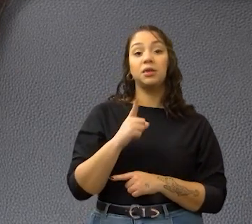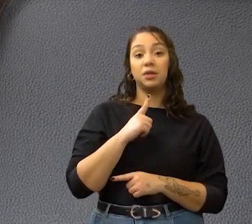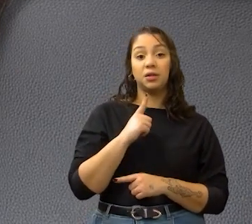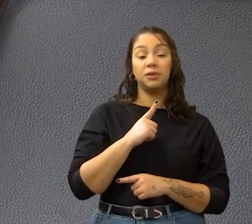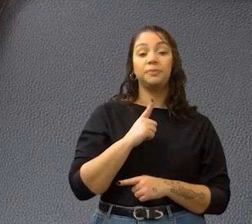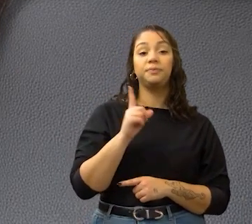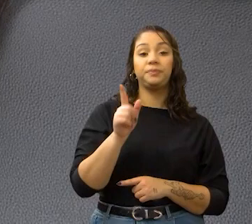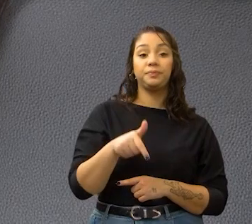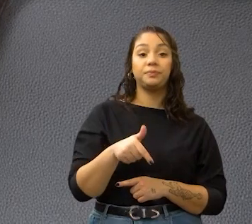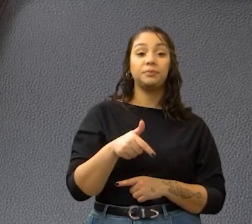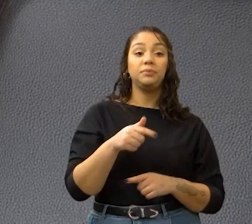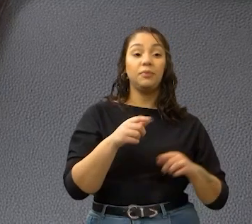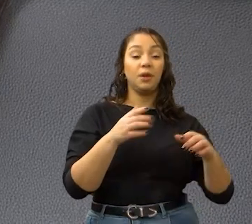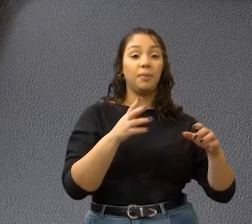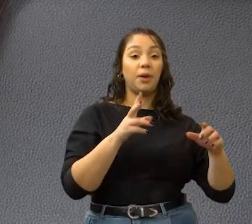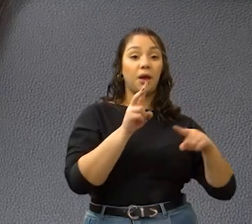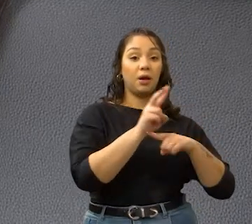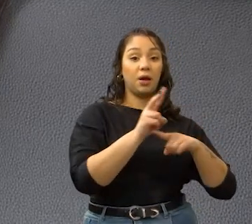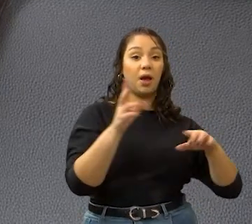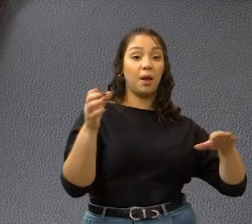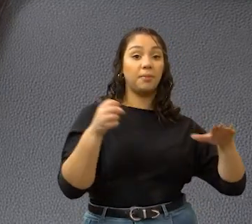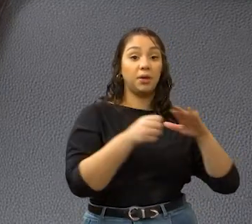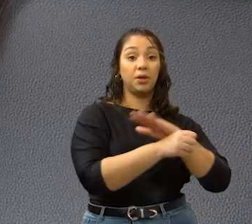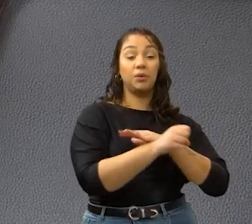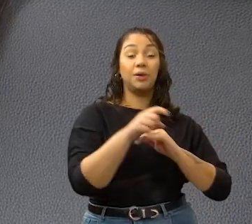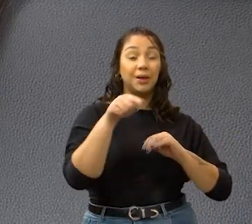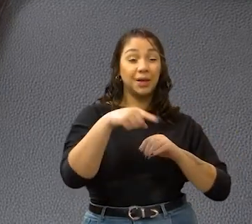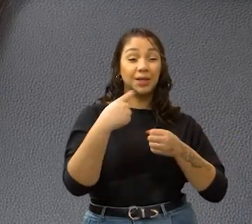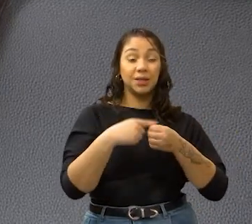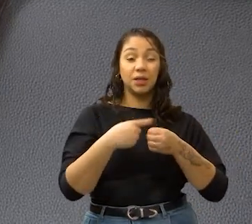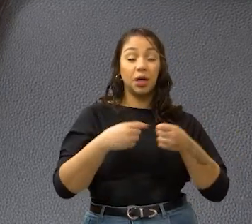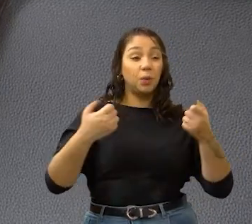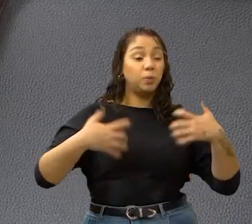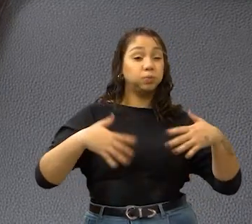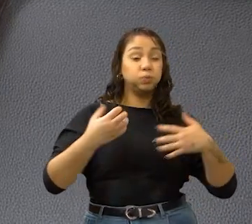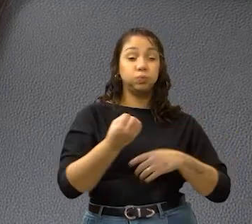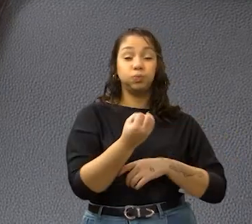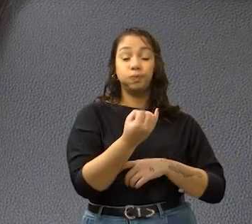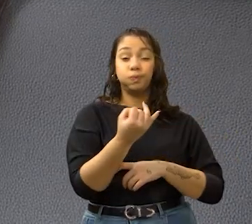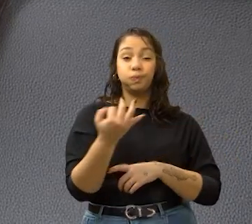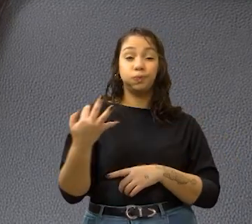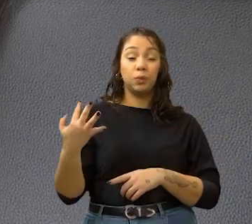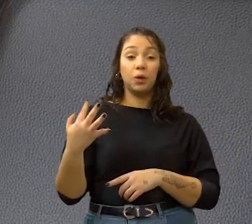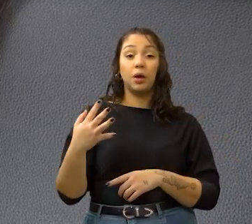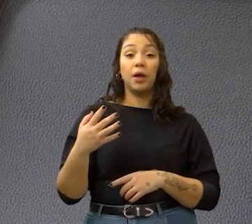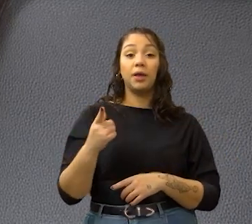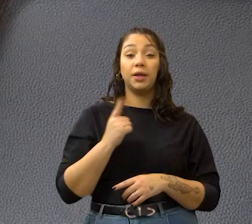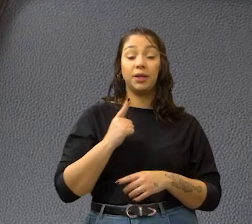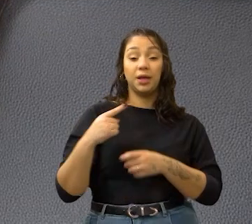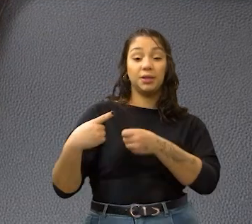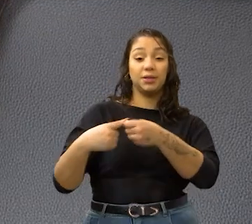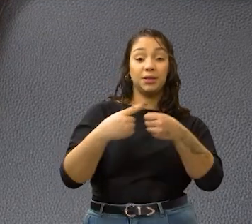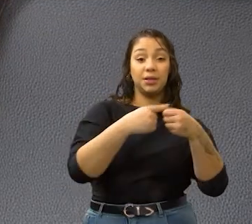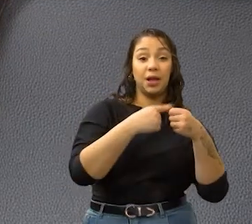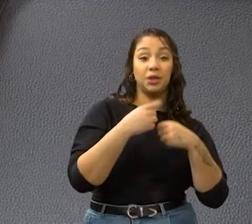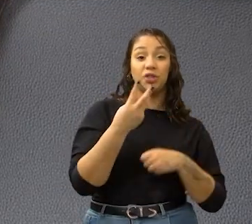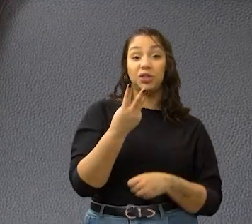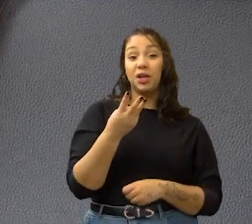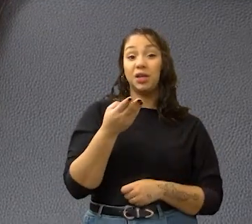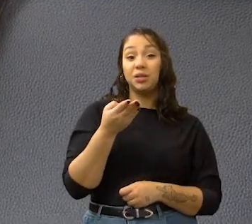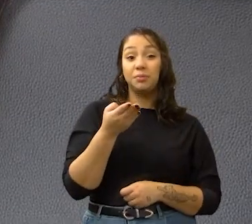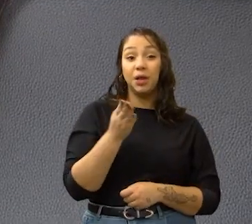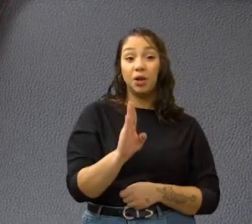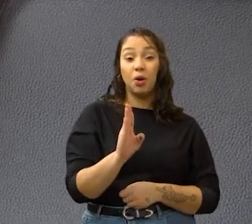para um abrigo, uma cidade que tem 1.300.000 habitantes, que atende uma região metropolitana com 3 milhões